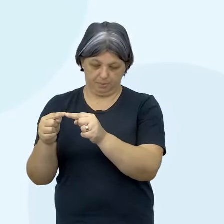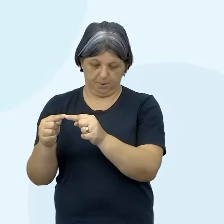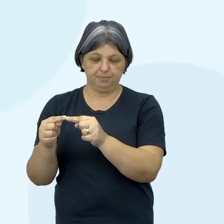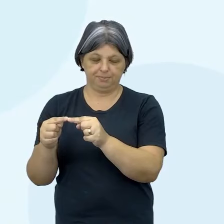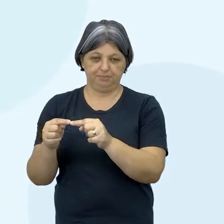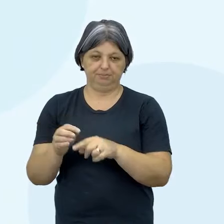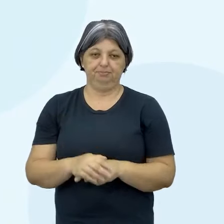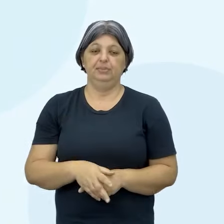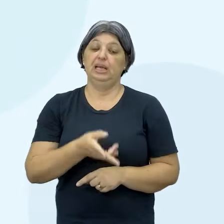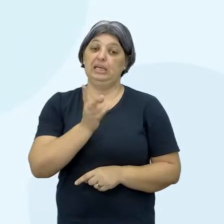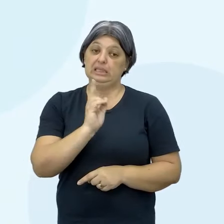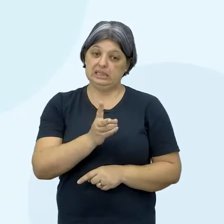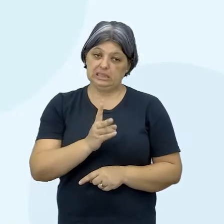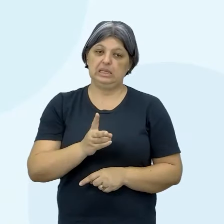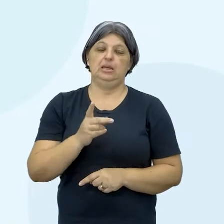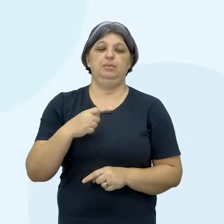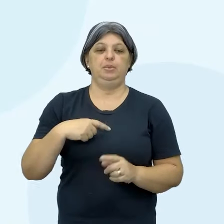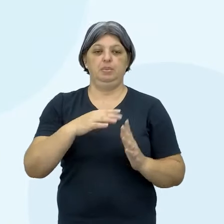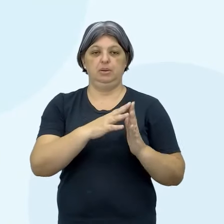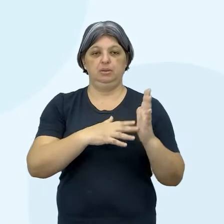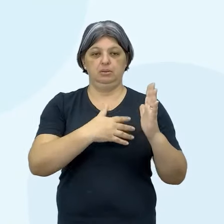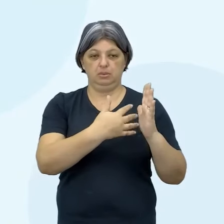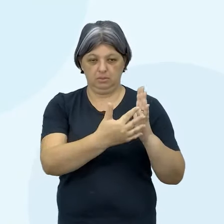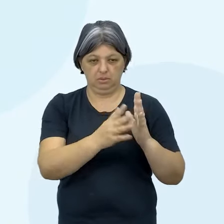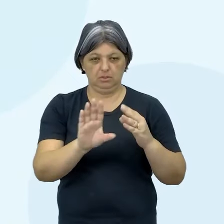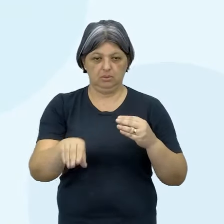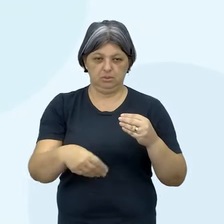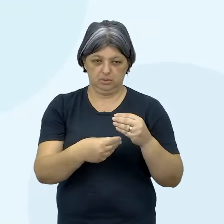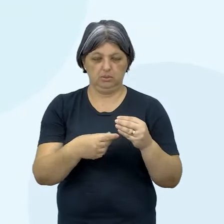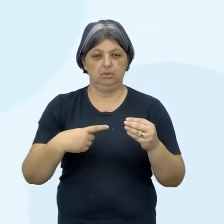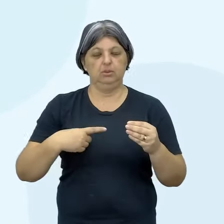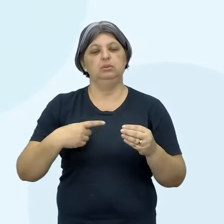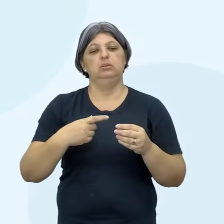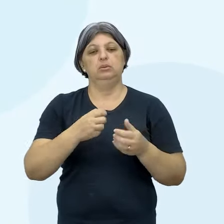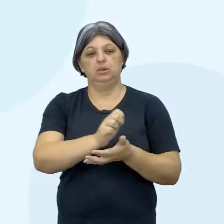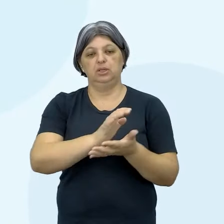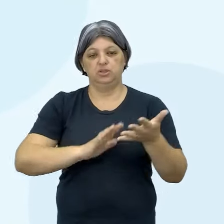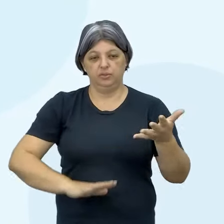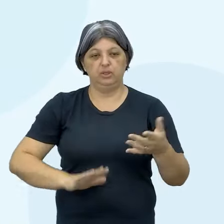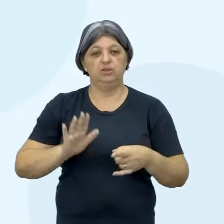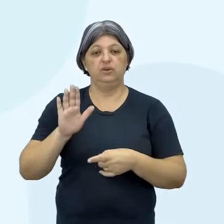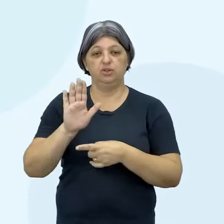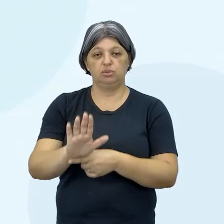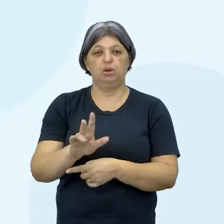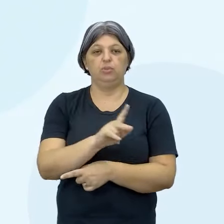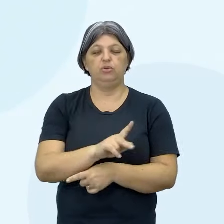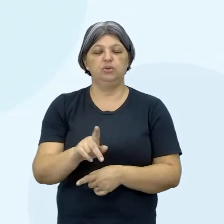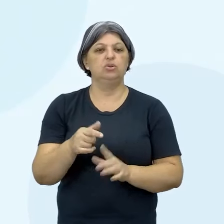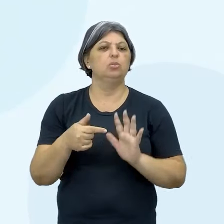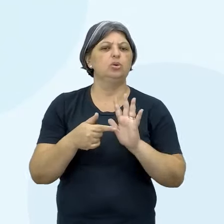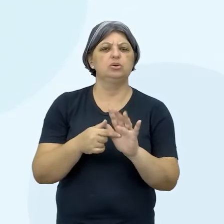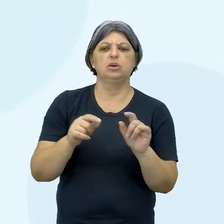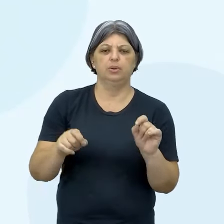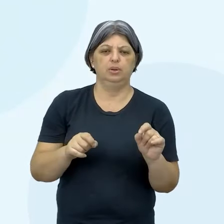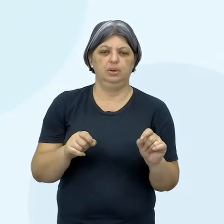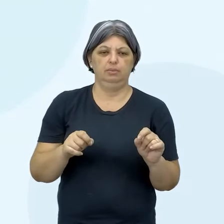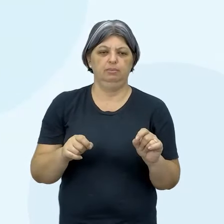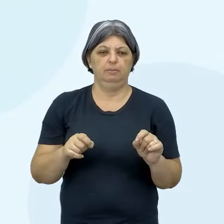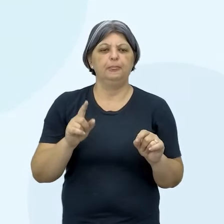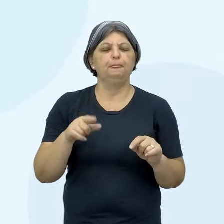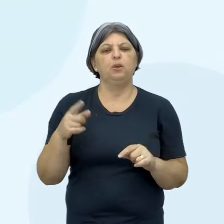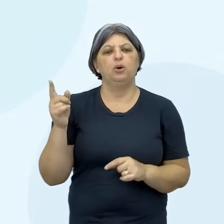E vai ter sempre esse quadro integrador ao longo da atividade que vai ajudar o professor mostrando para ele qual que é